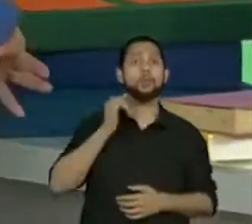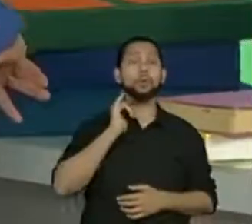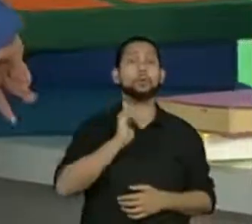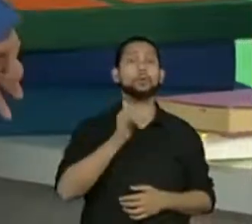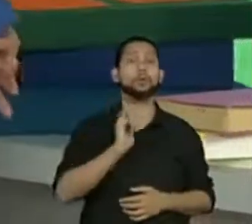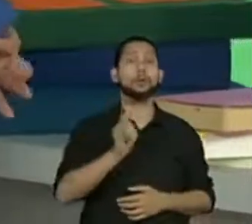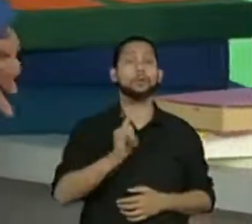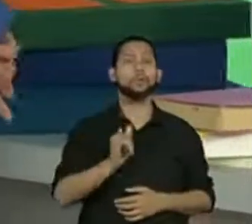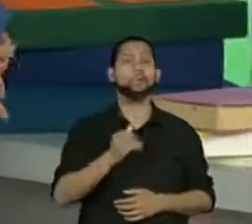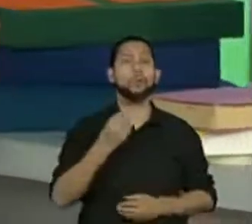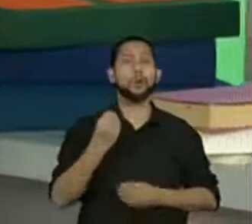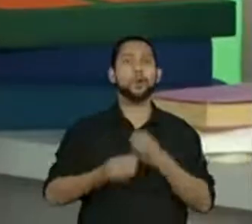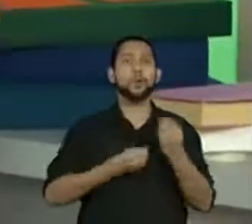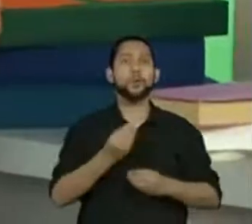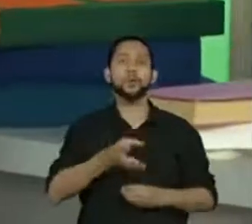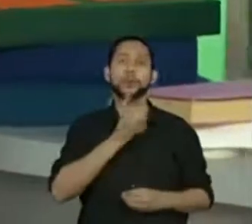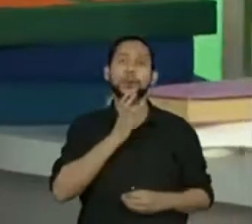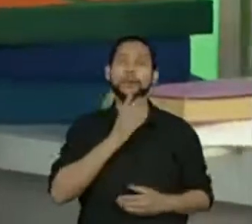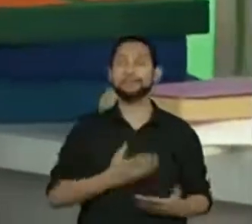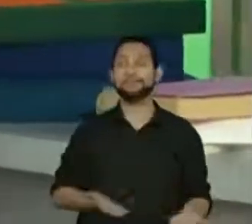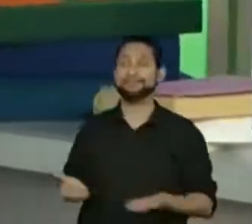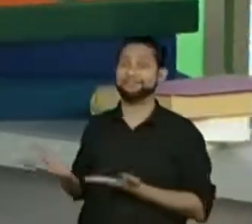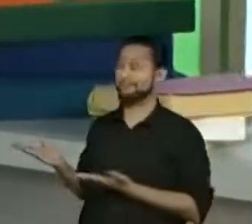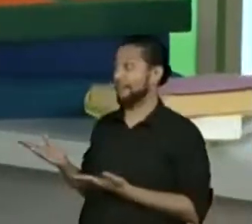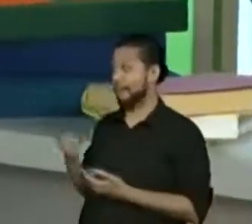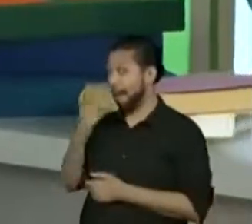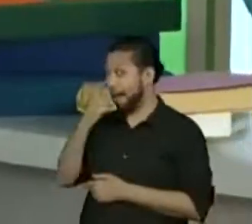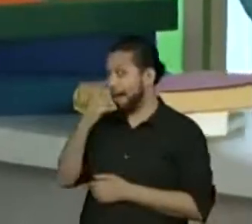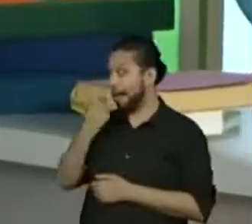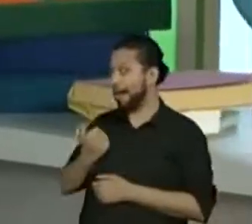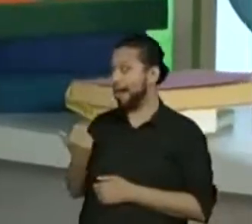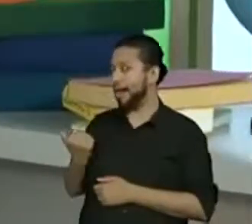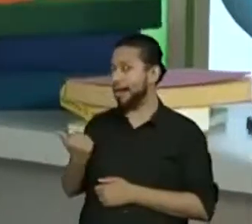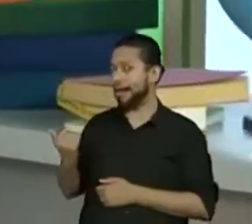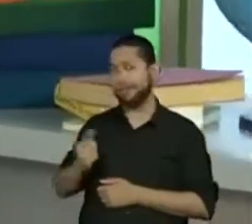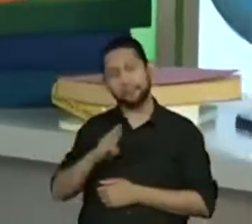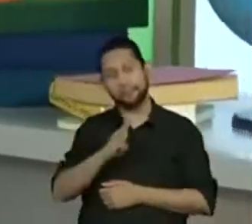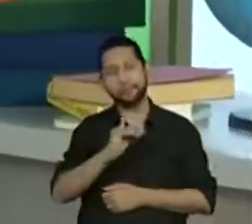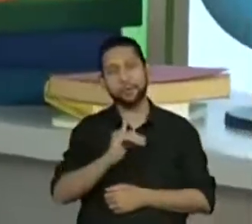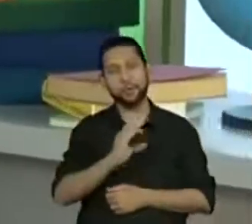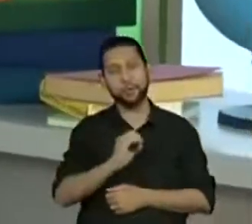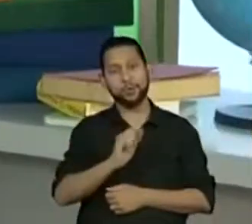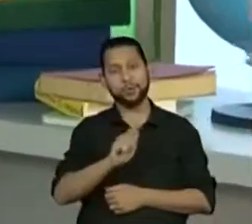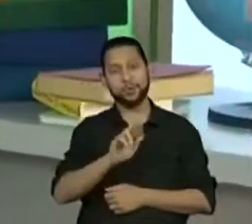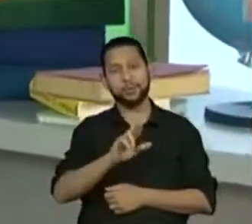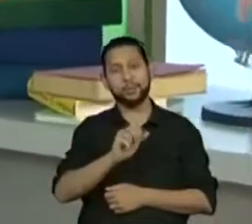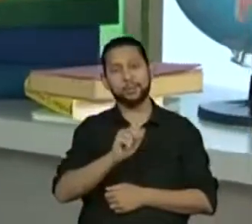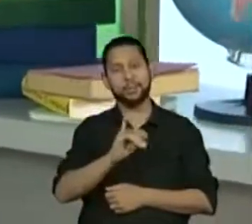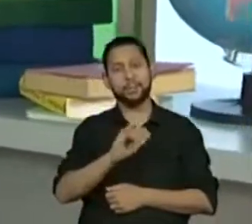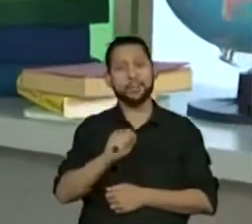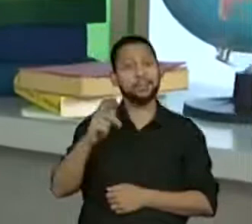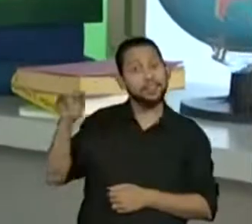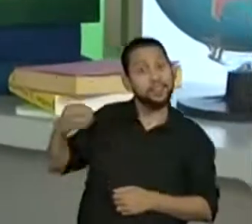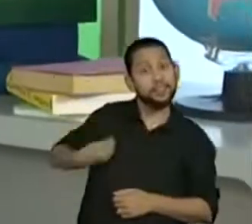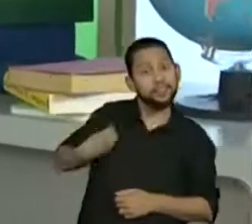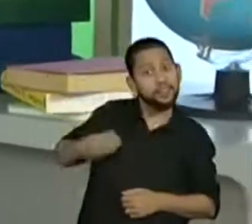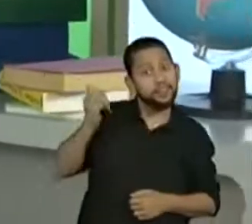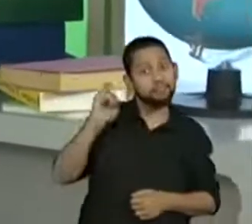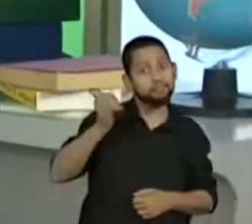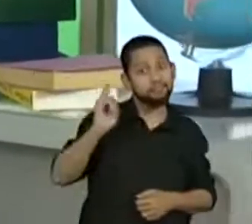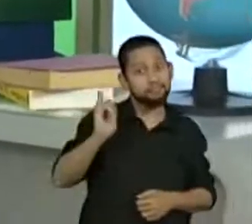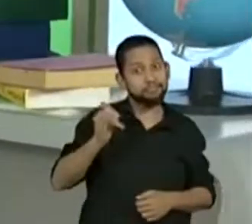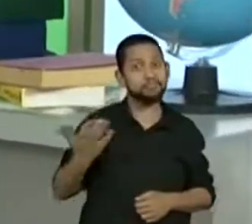como que a gente conhece o auto biografia pronta eu vou muito bom biografia tá todo mundo agora biografia